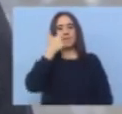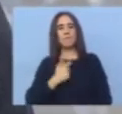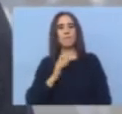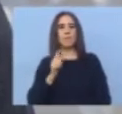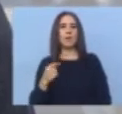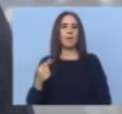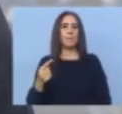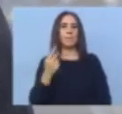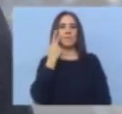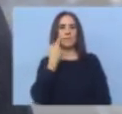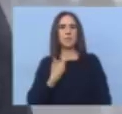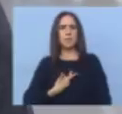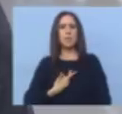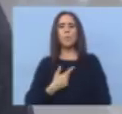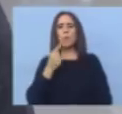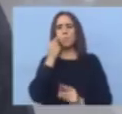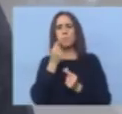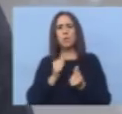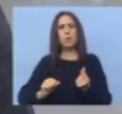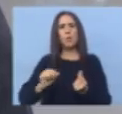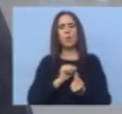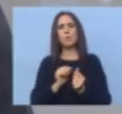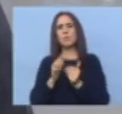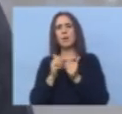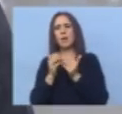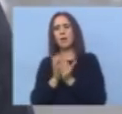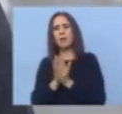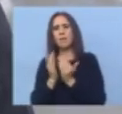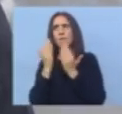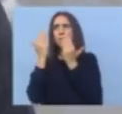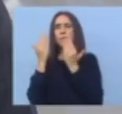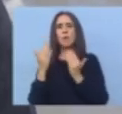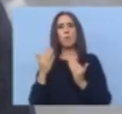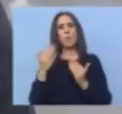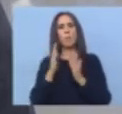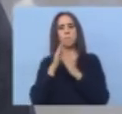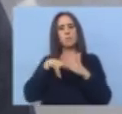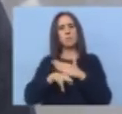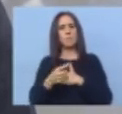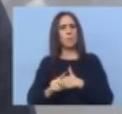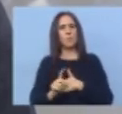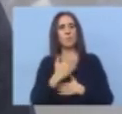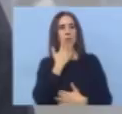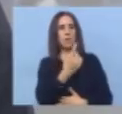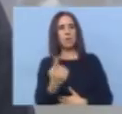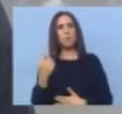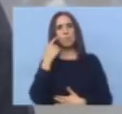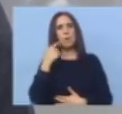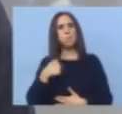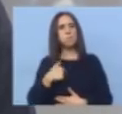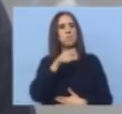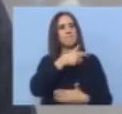dia-a-dia, em que não é só rezar o Pai Nosso, a Ave Maria, ir à missa, comungar, mas é ver em cada pessoa que eu conheço, em cada pessoa que eu